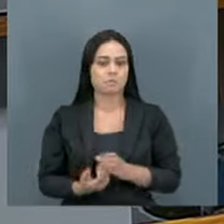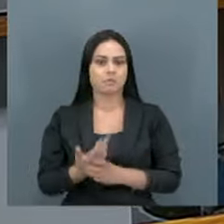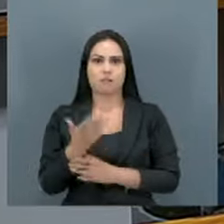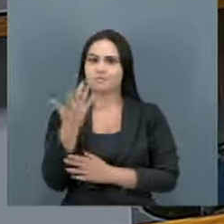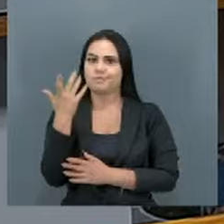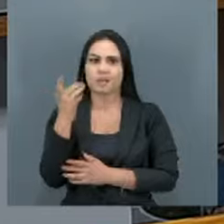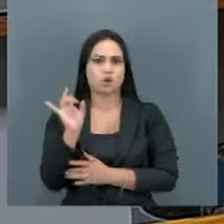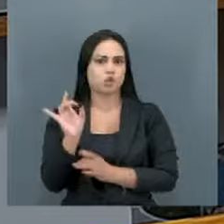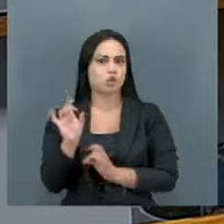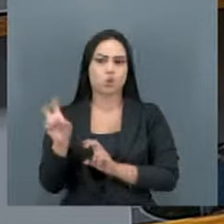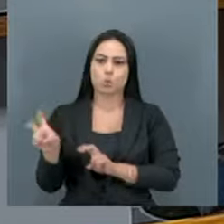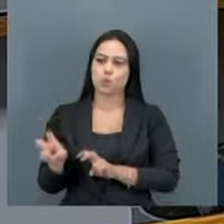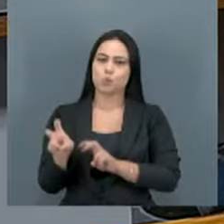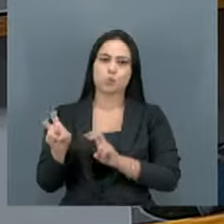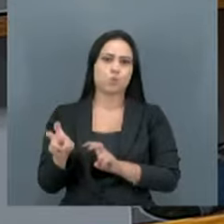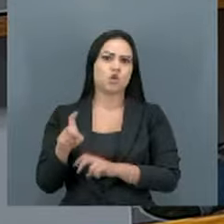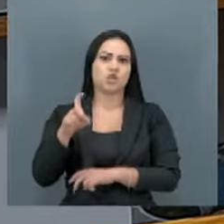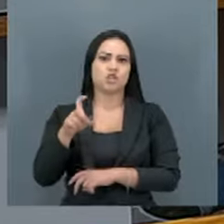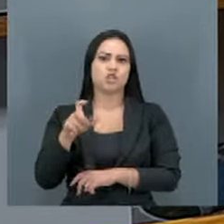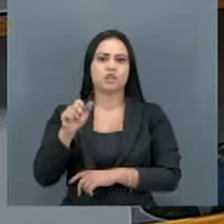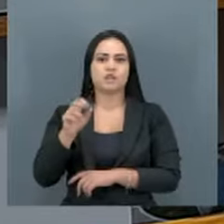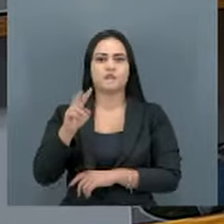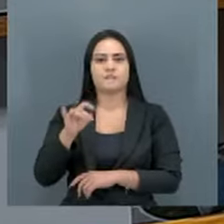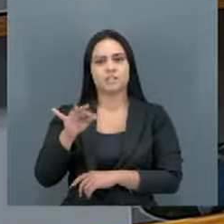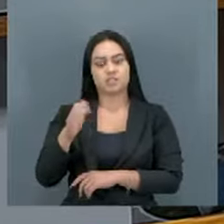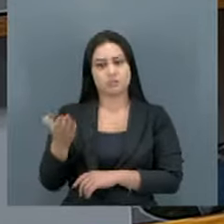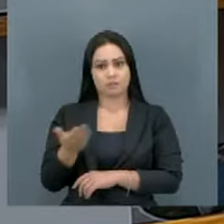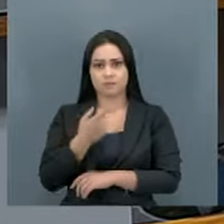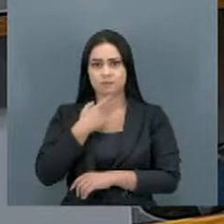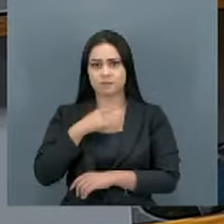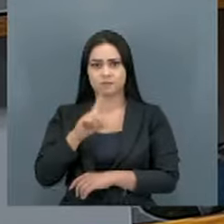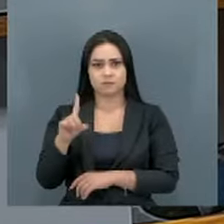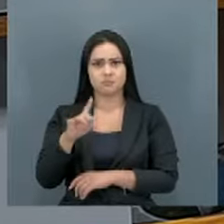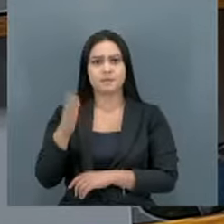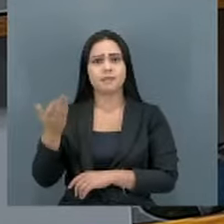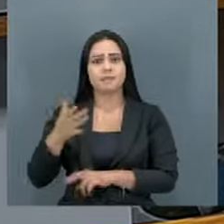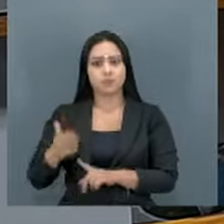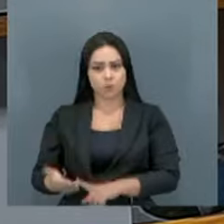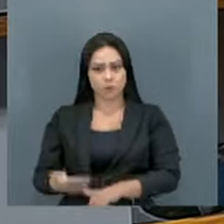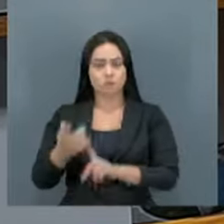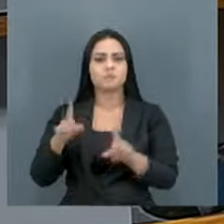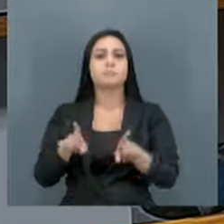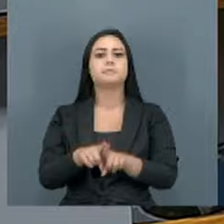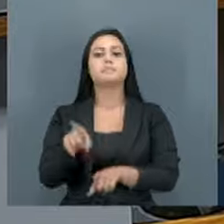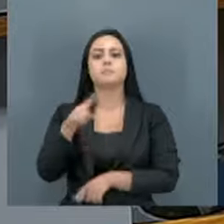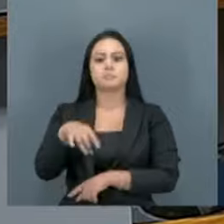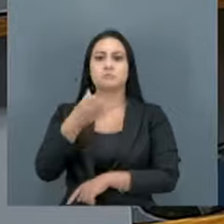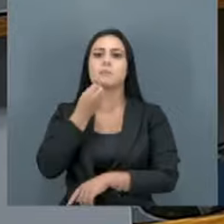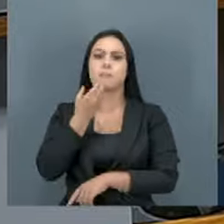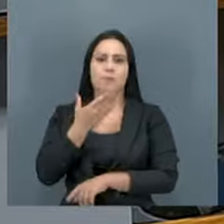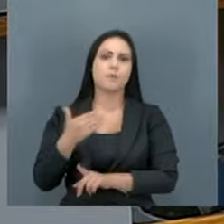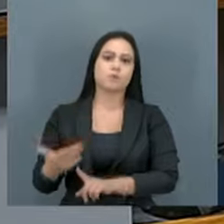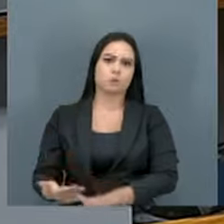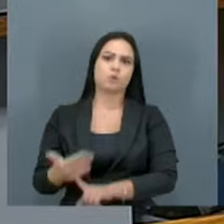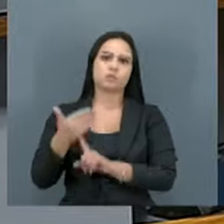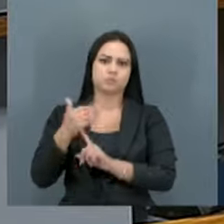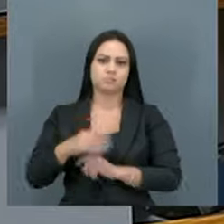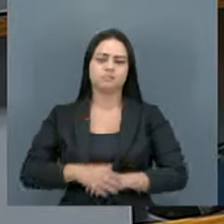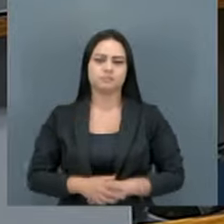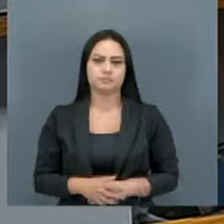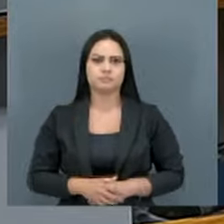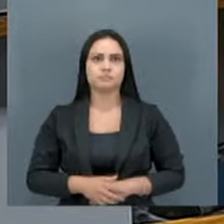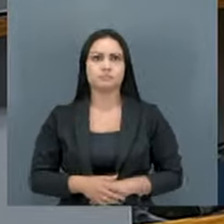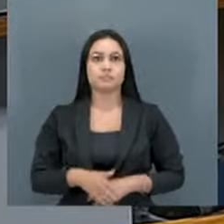só agricultura que o chavante quer. Os meninos chavantes querem tecnologia. E eles são bons em tecnologia.